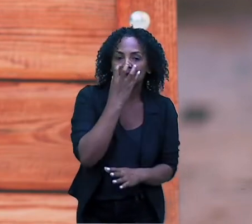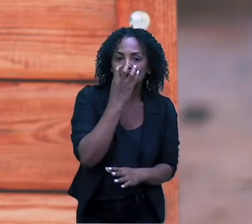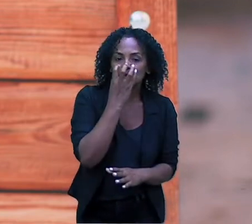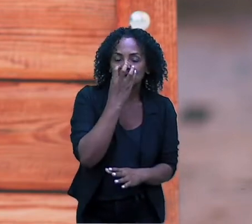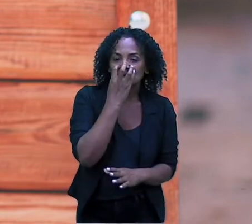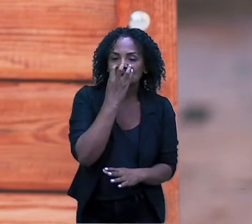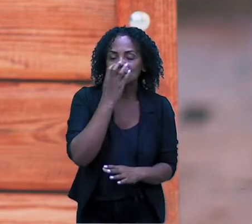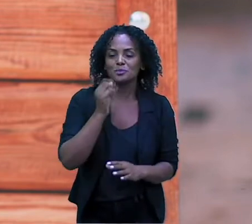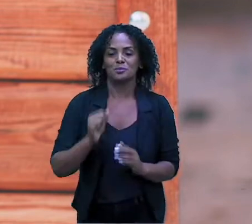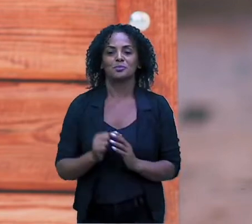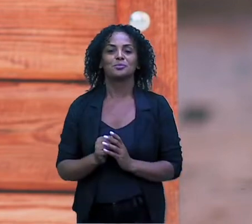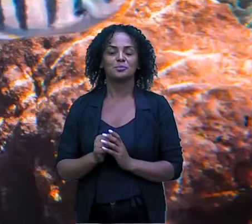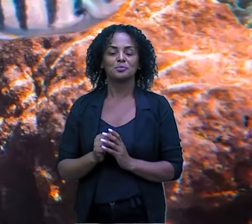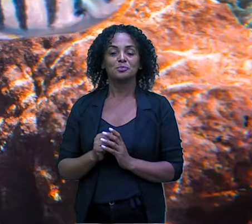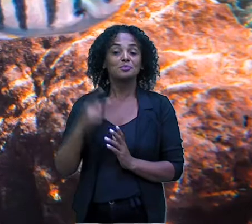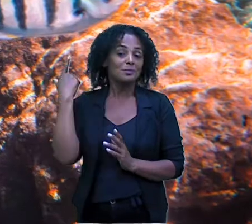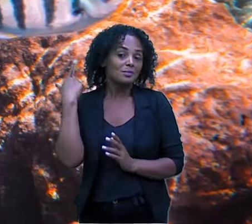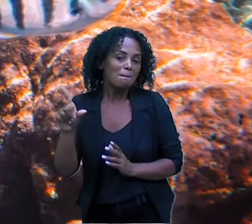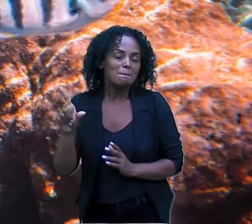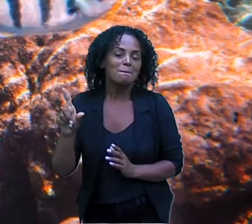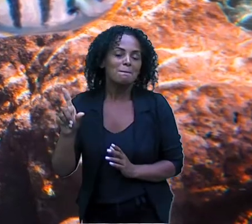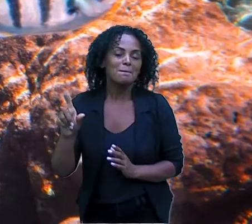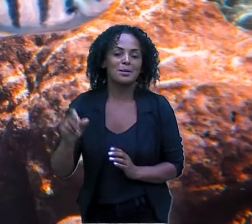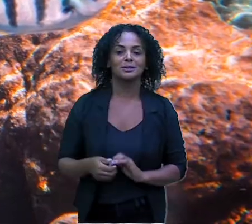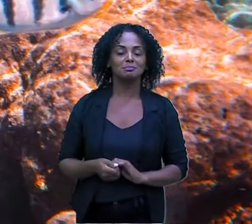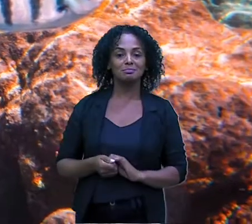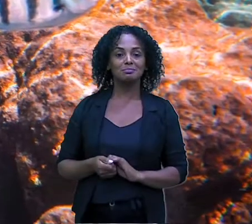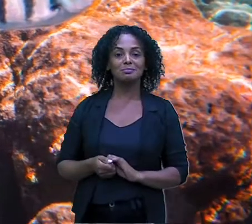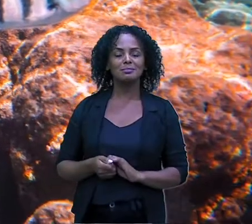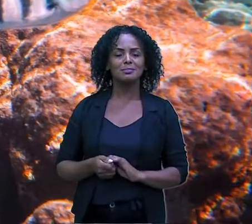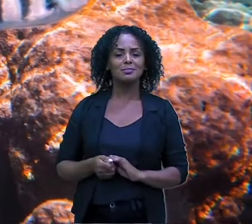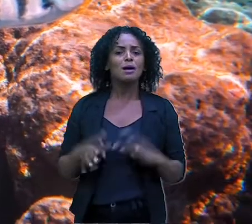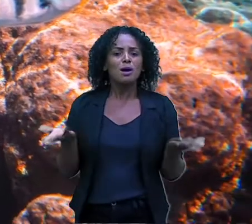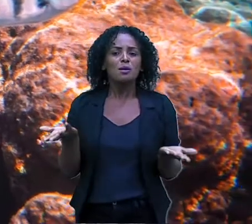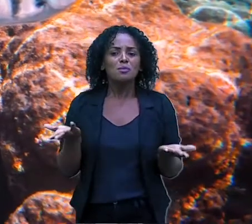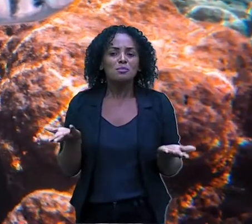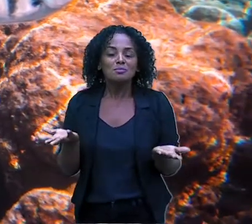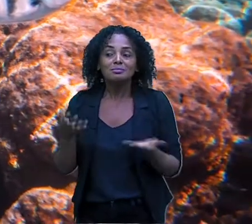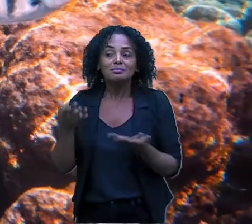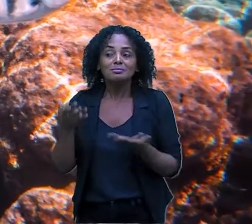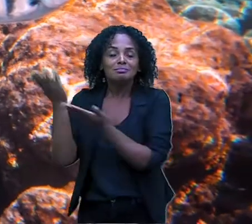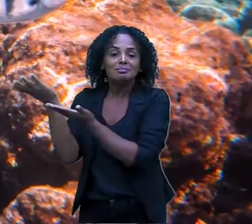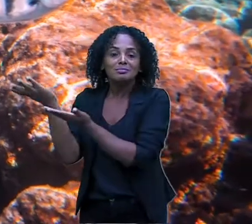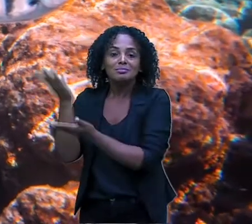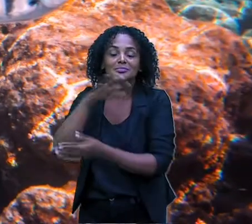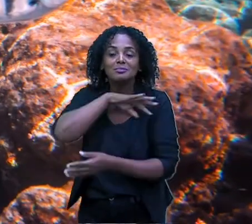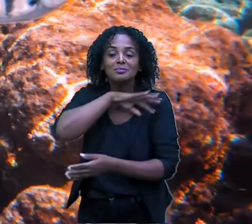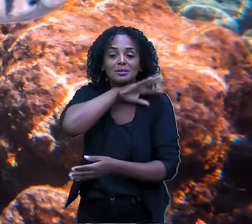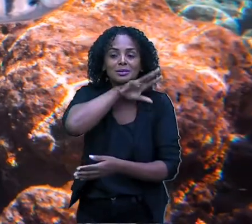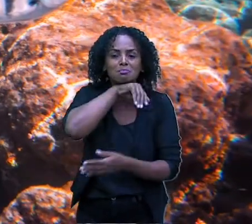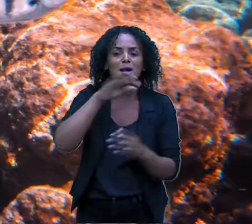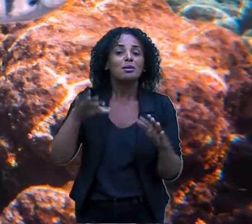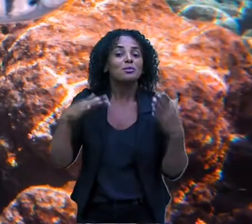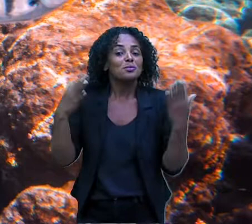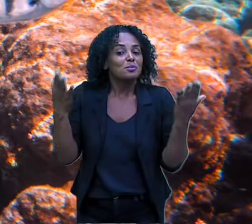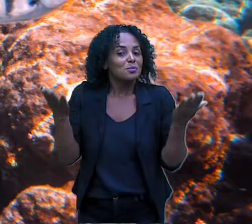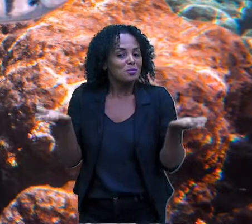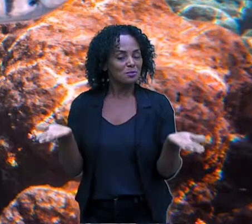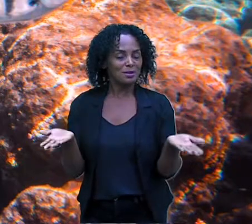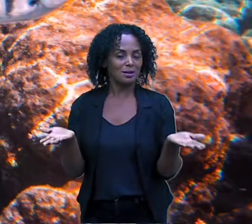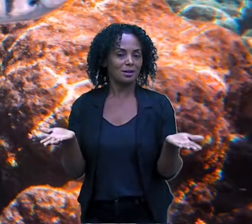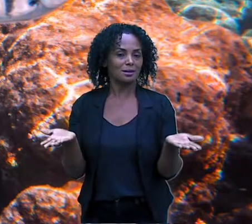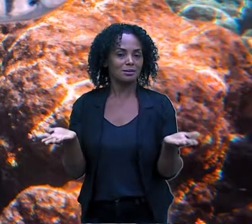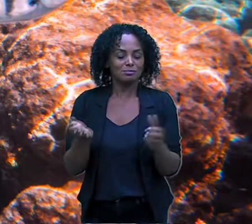excelentes. Next. Vamos continuando a nossa aula aí. Nossa review. Temos aqui uma tartaruga, né?